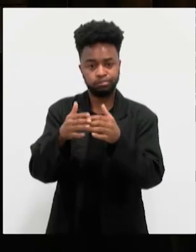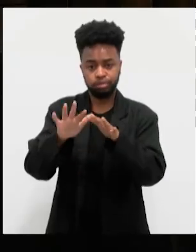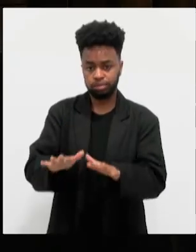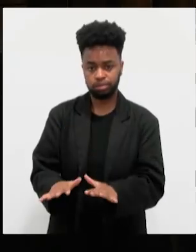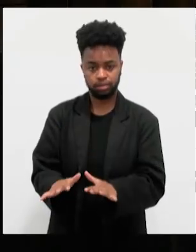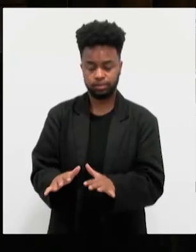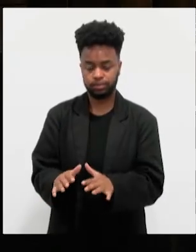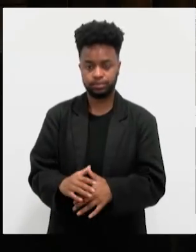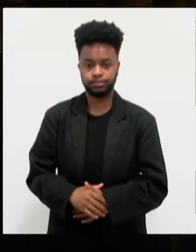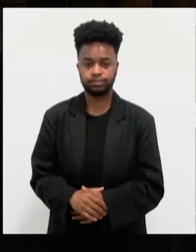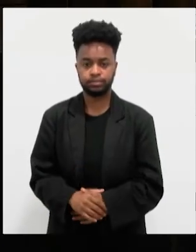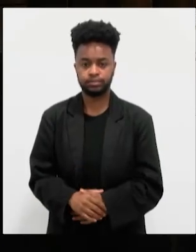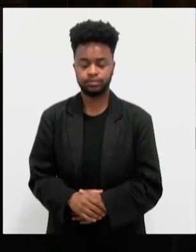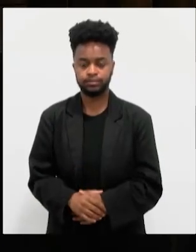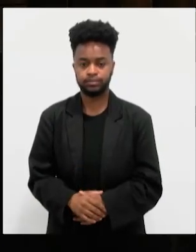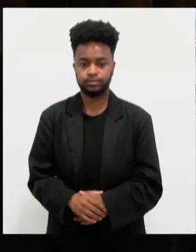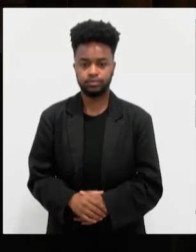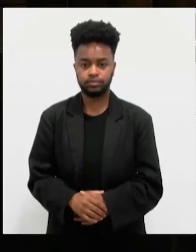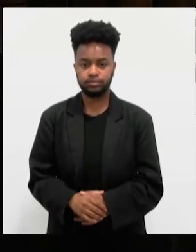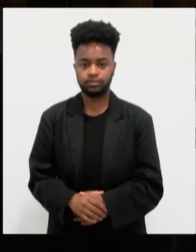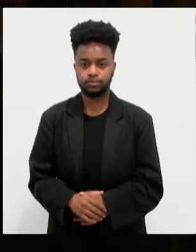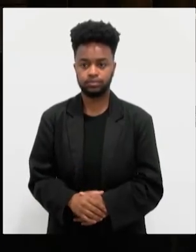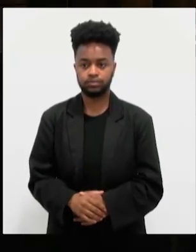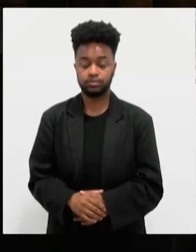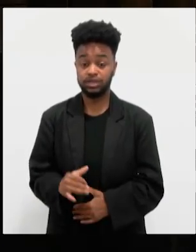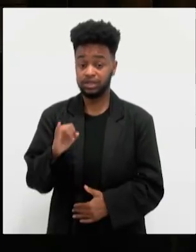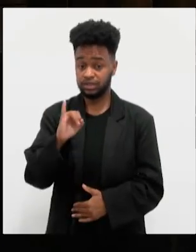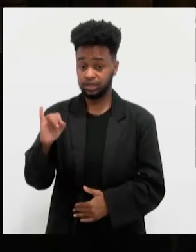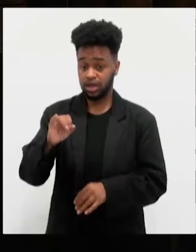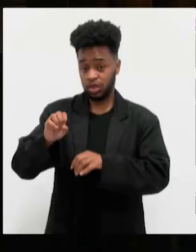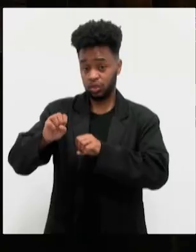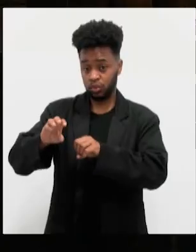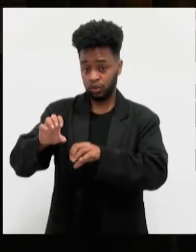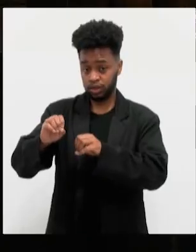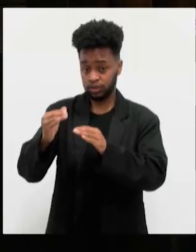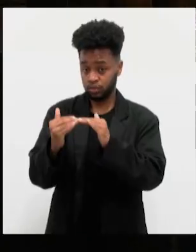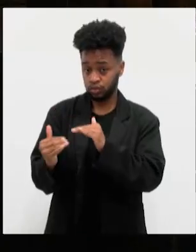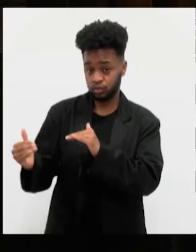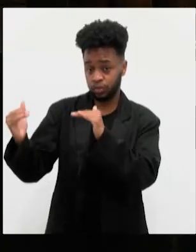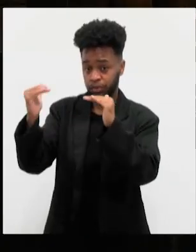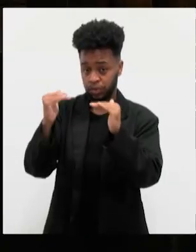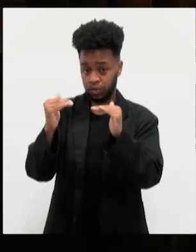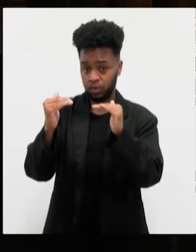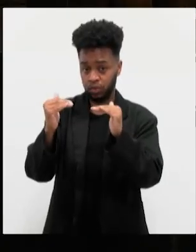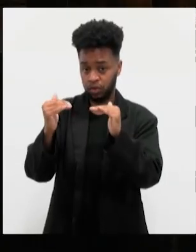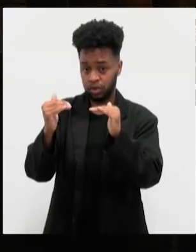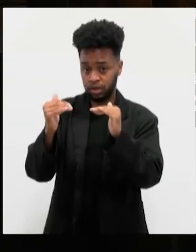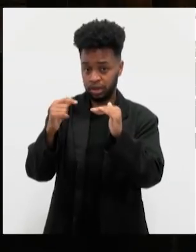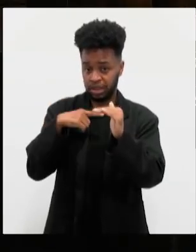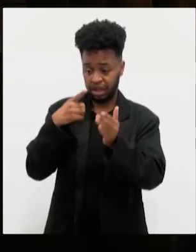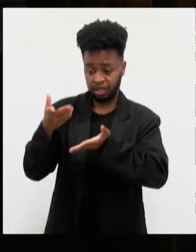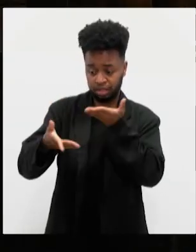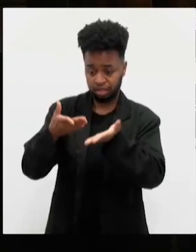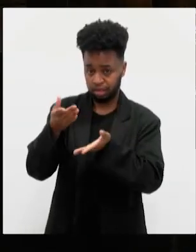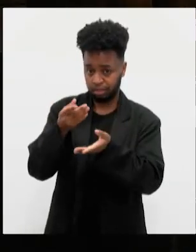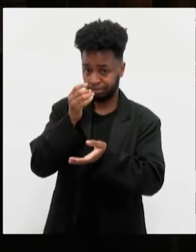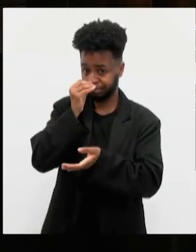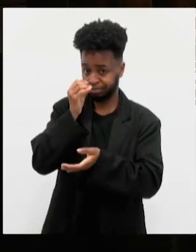Ora, se a educação de nível superior é tratada com esse